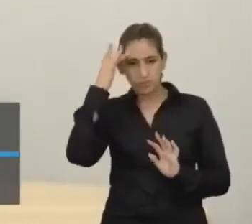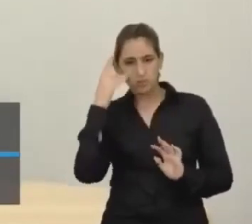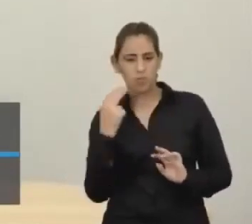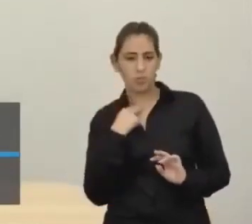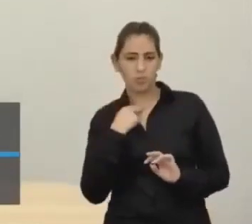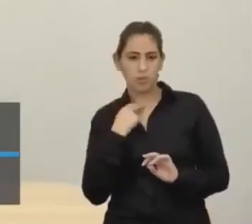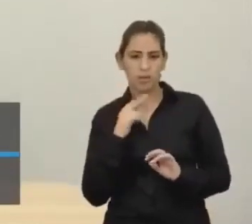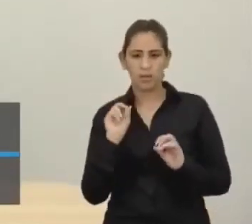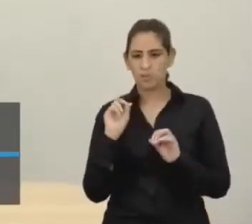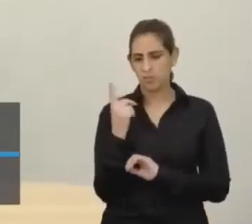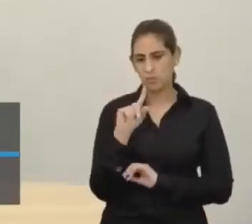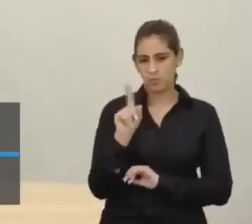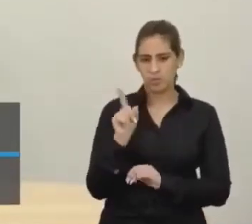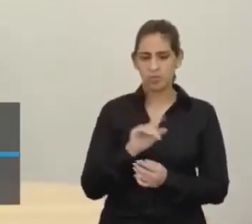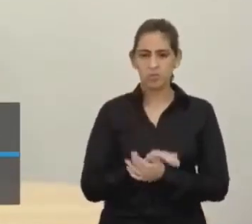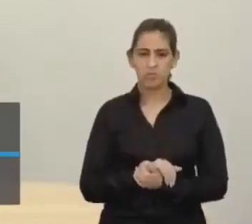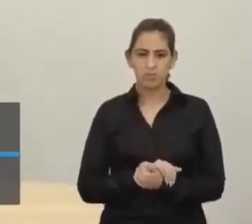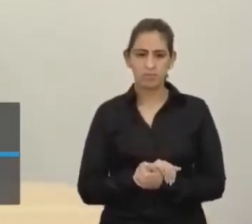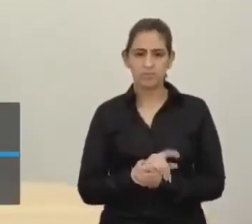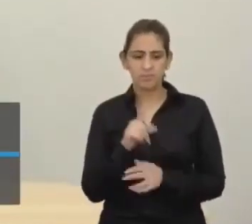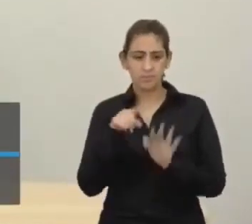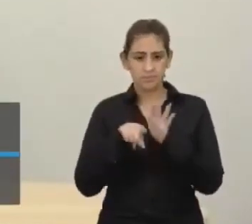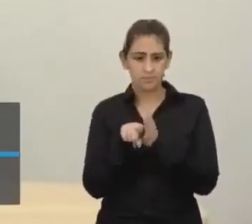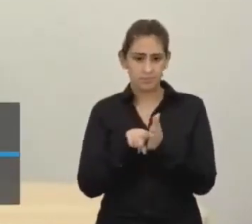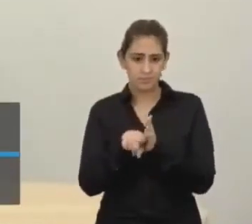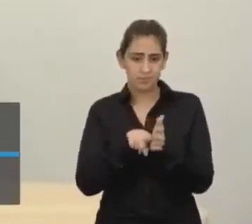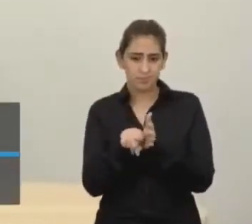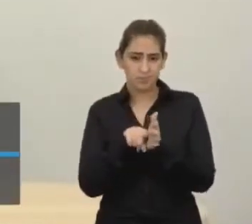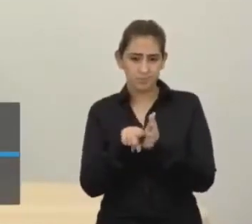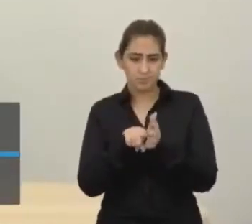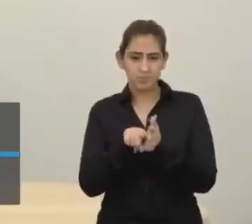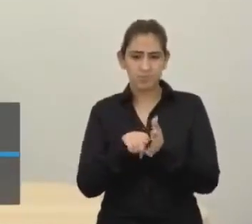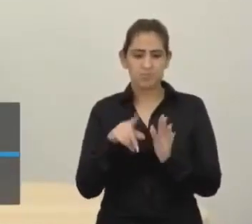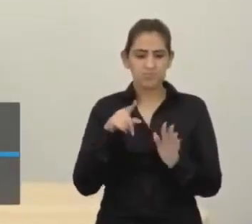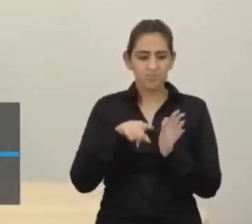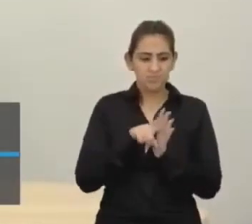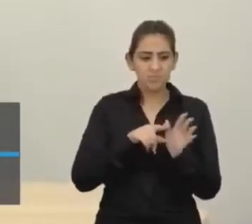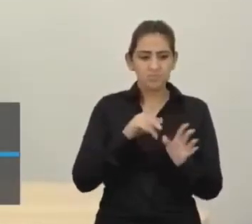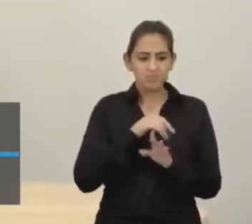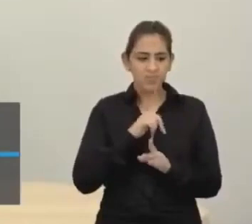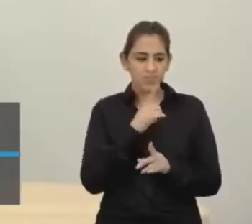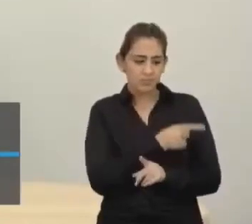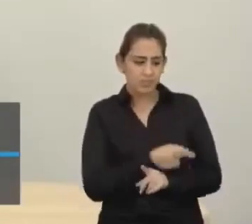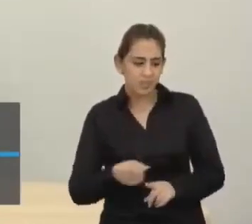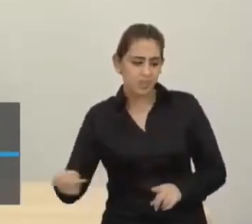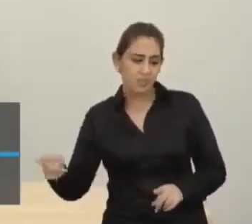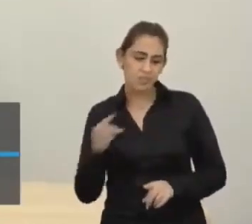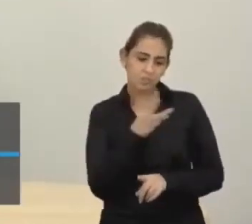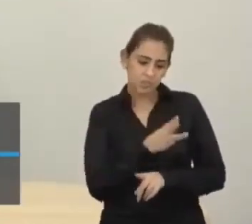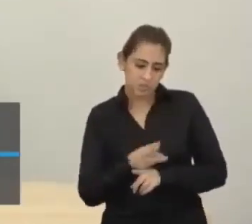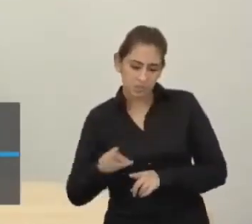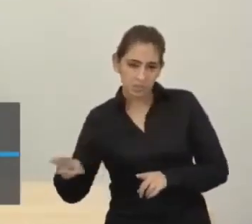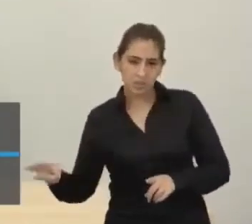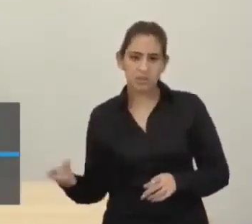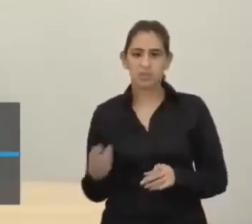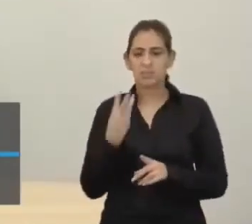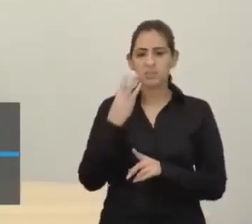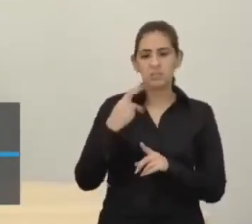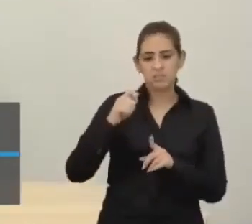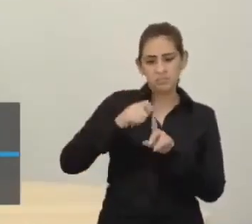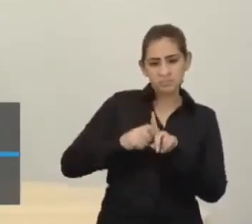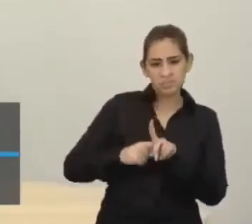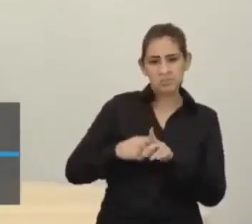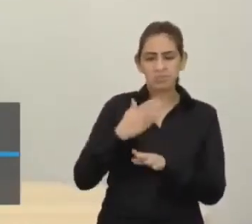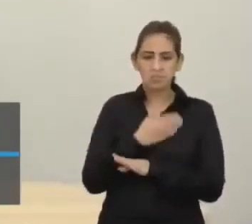ocupadas e desocupadas E essas pesquisas elas ocorrem semanalmente mensalmente trimestralmente são várias pesquisas